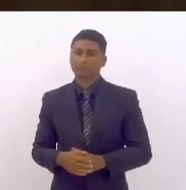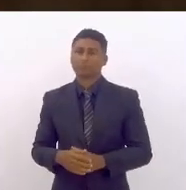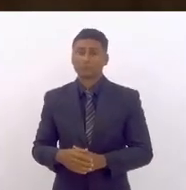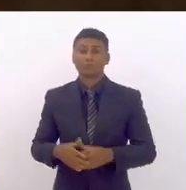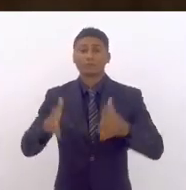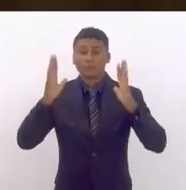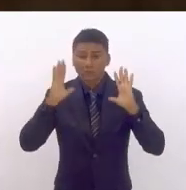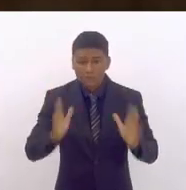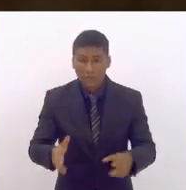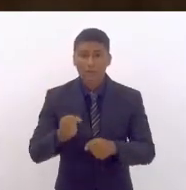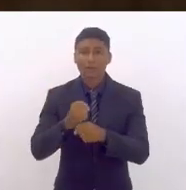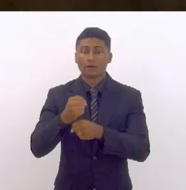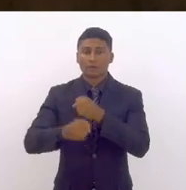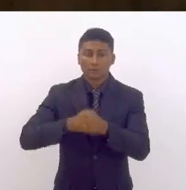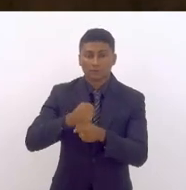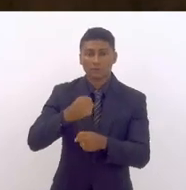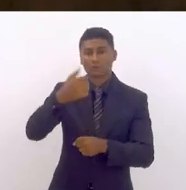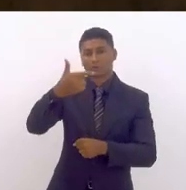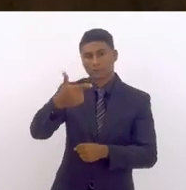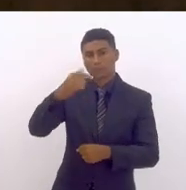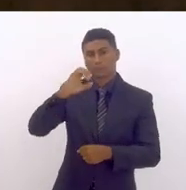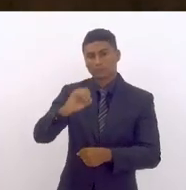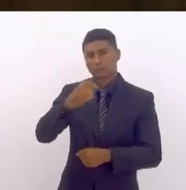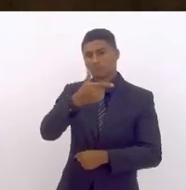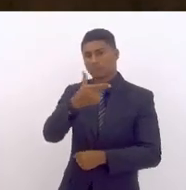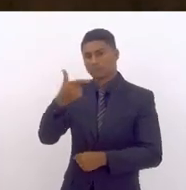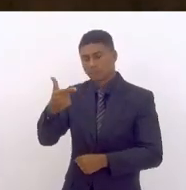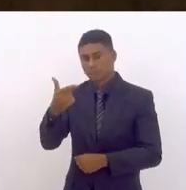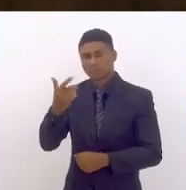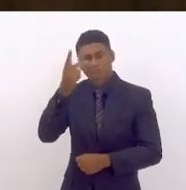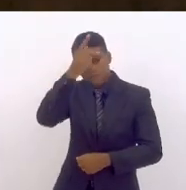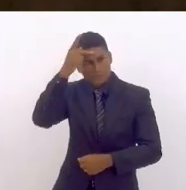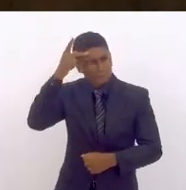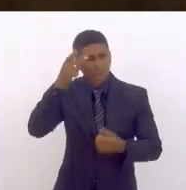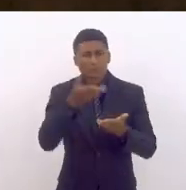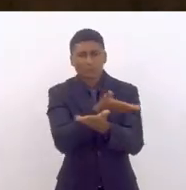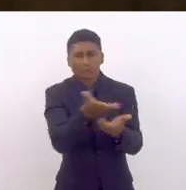em 2022 e as pessoas estão